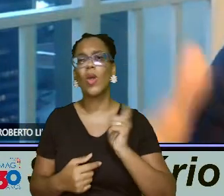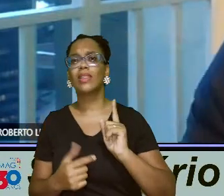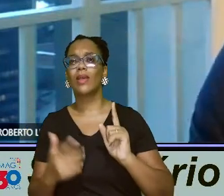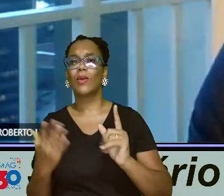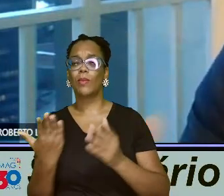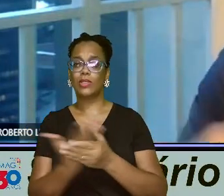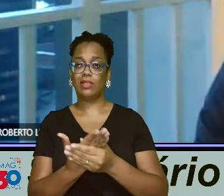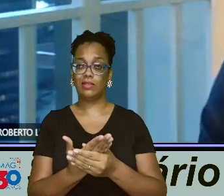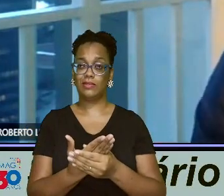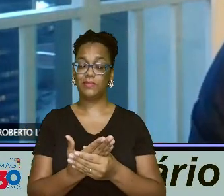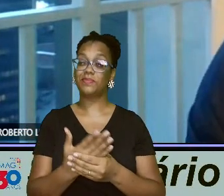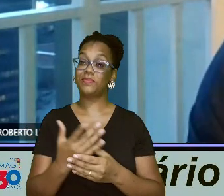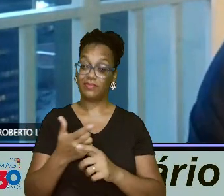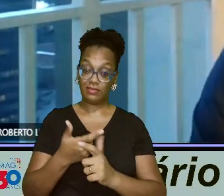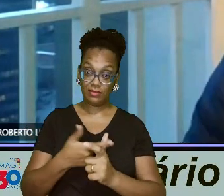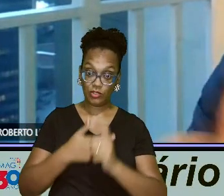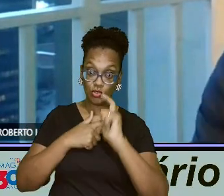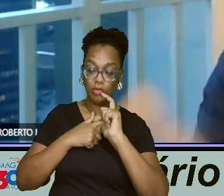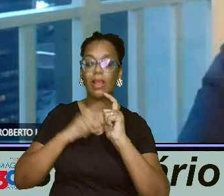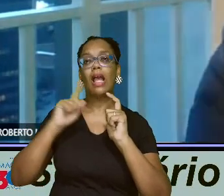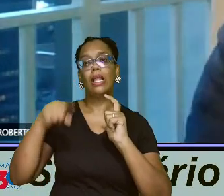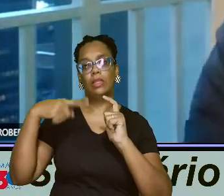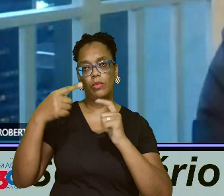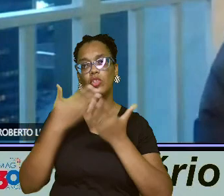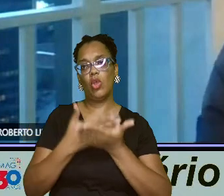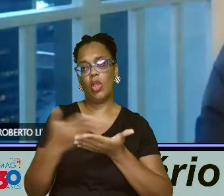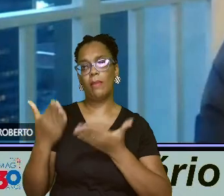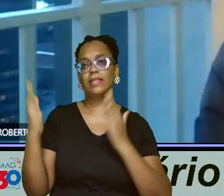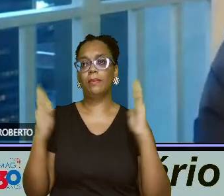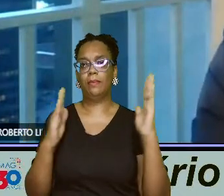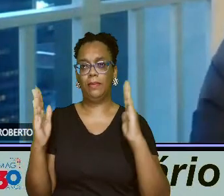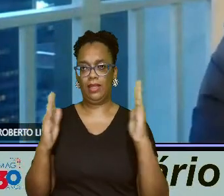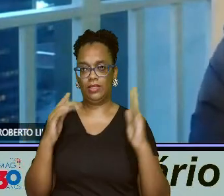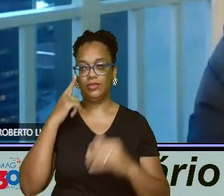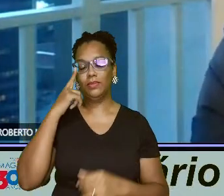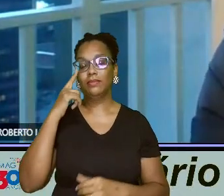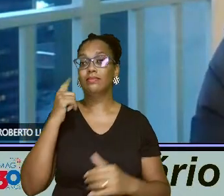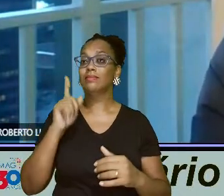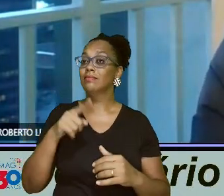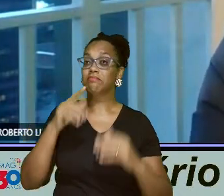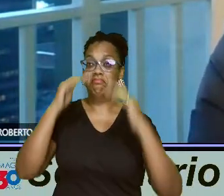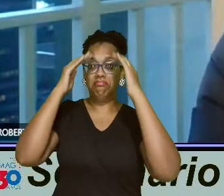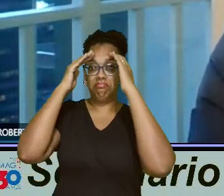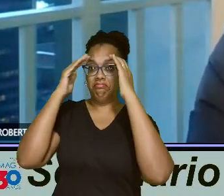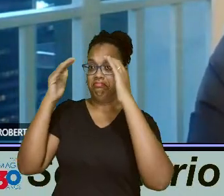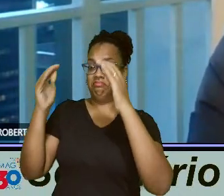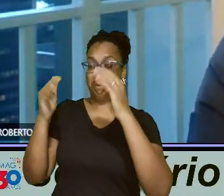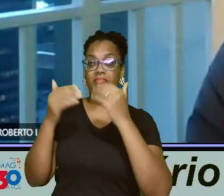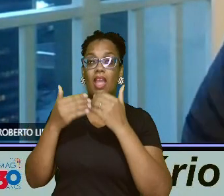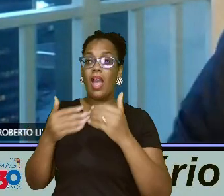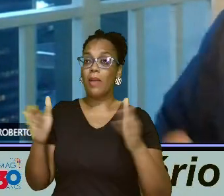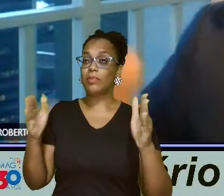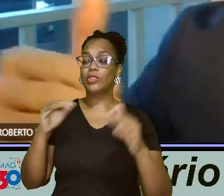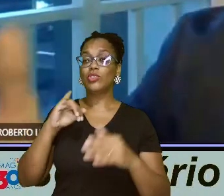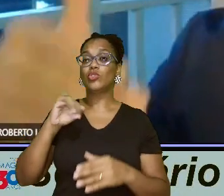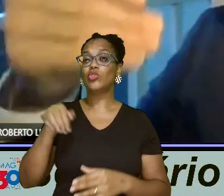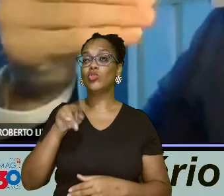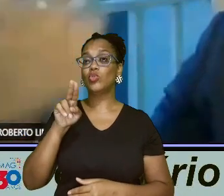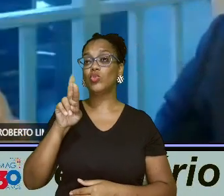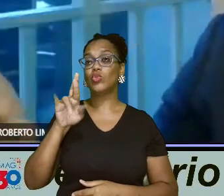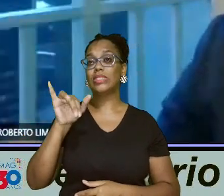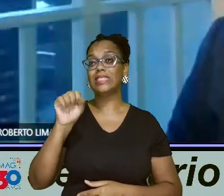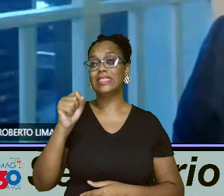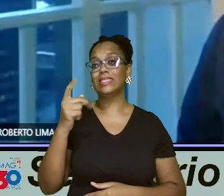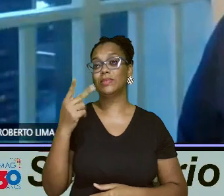dessa suspensão é que se inicia aquele prazo. E respeitou aí a jurisprudência do STJ. E